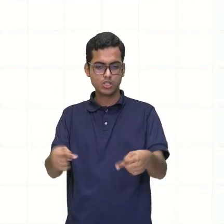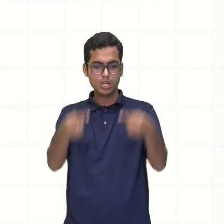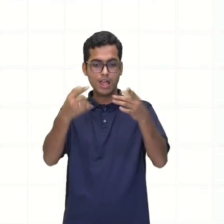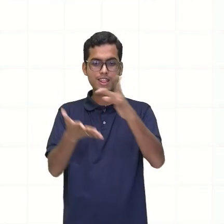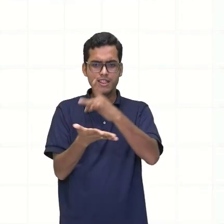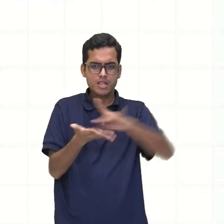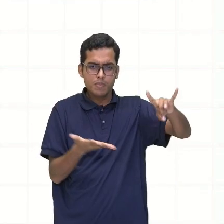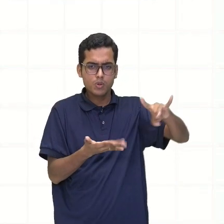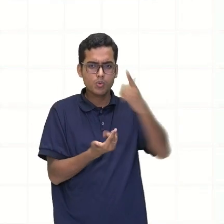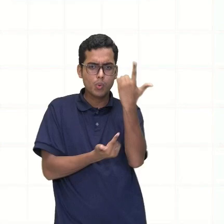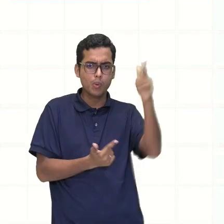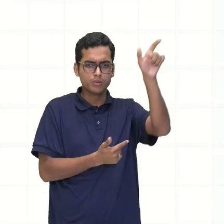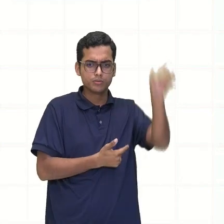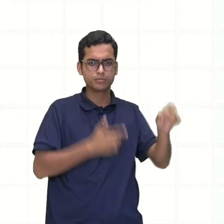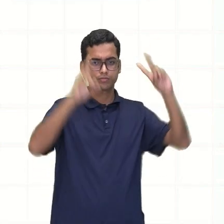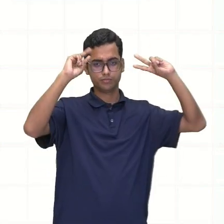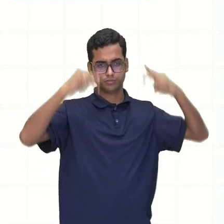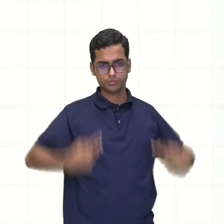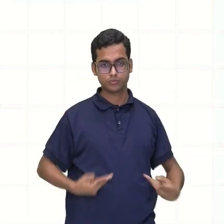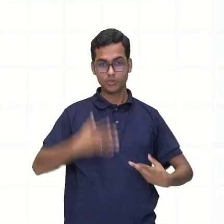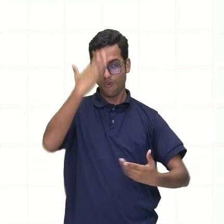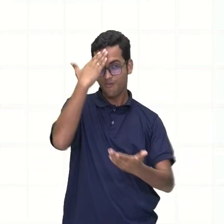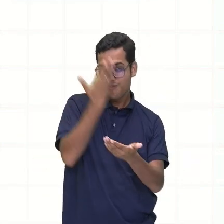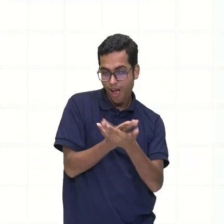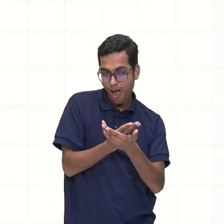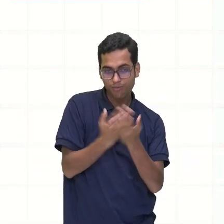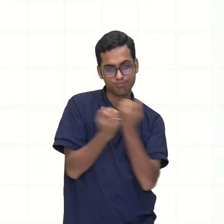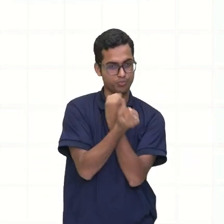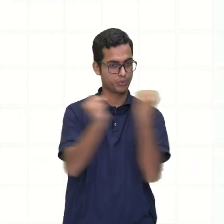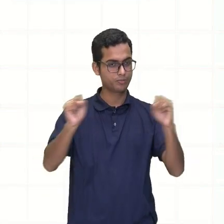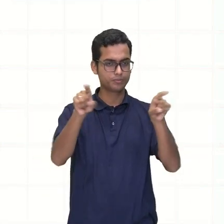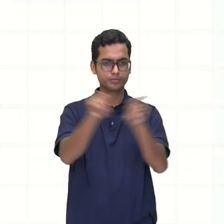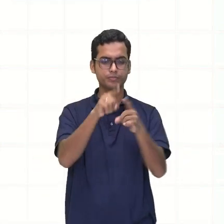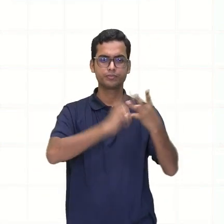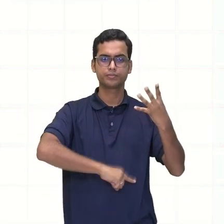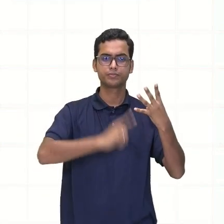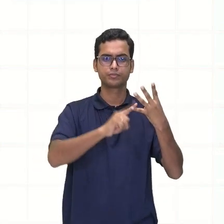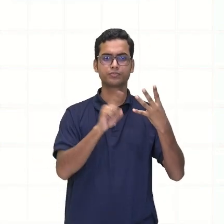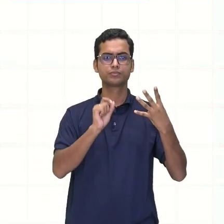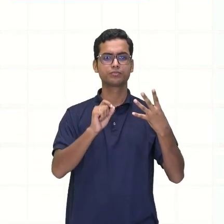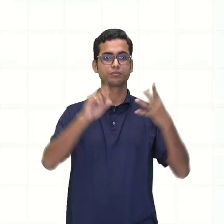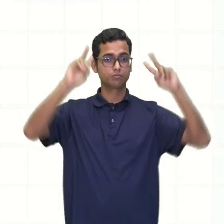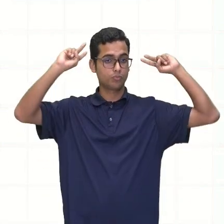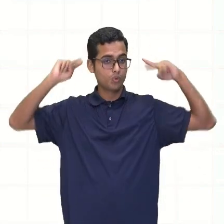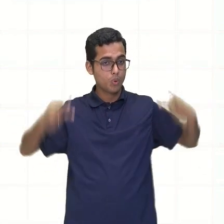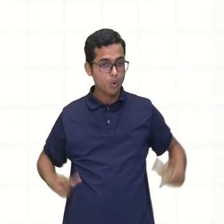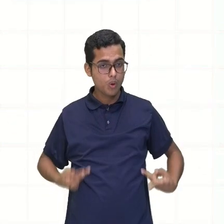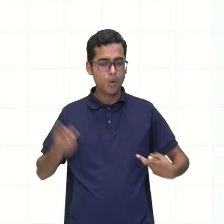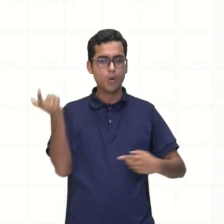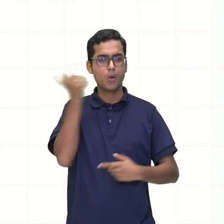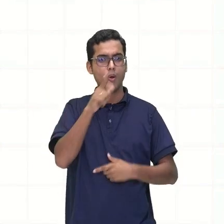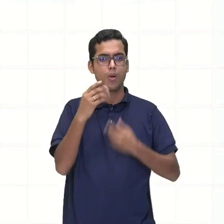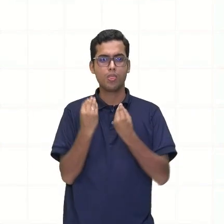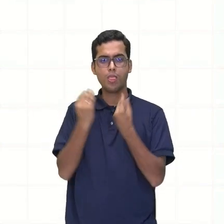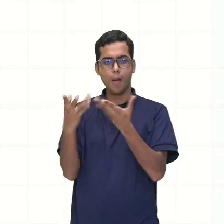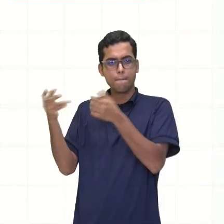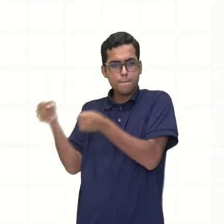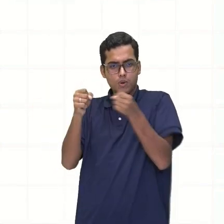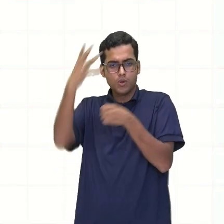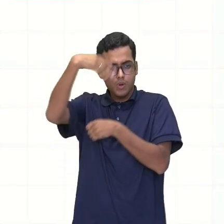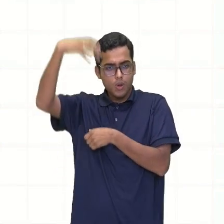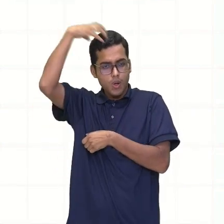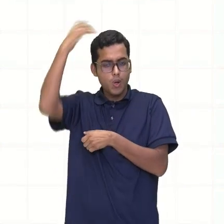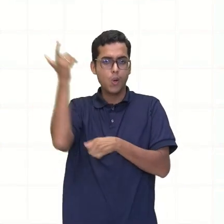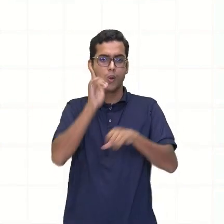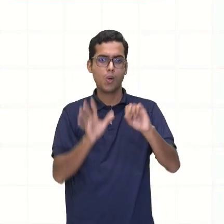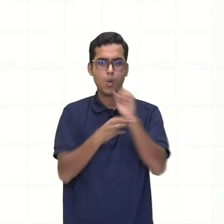logo, ele não é confiável. E ele fala também que o homem dá poder ao rei para